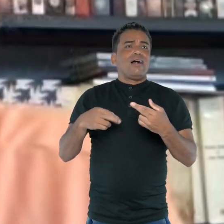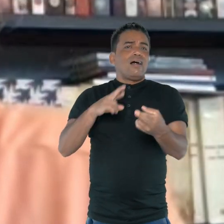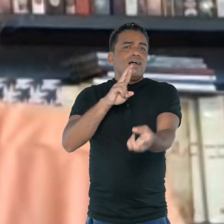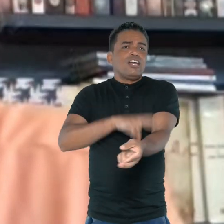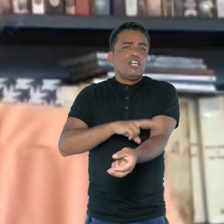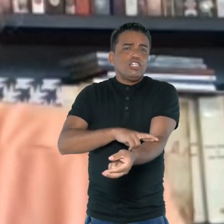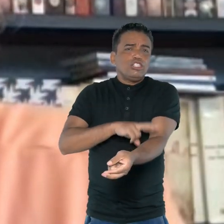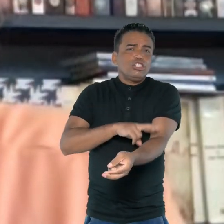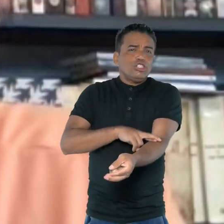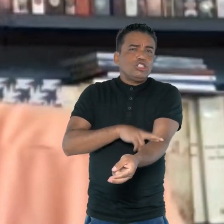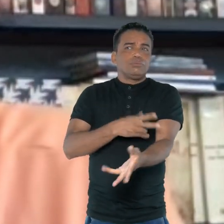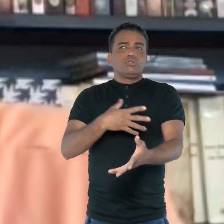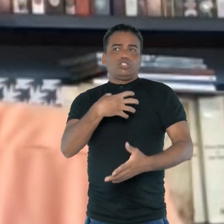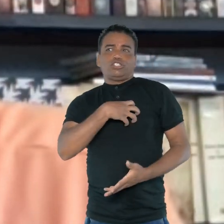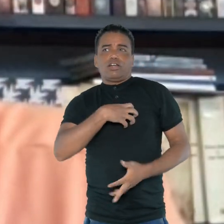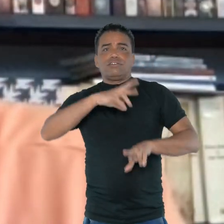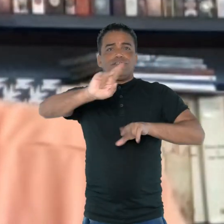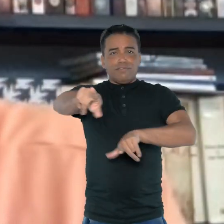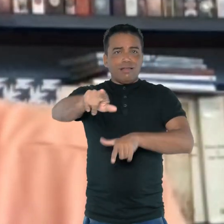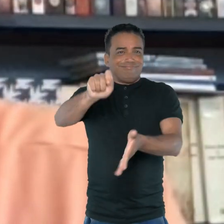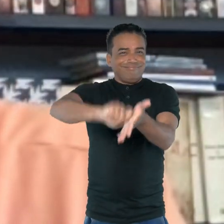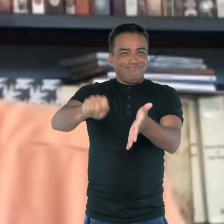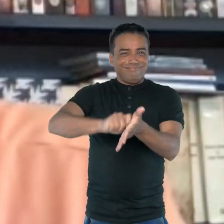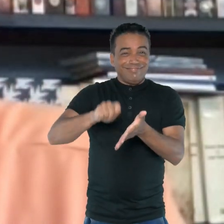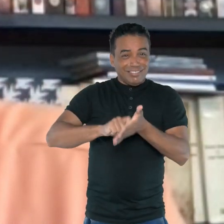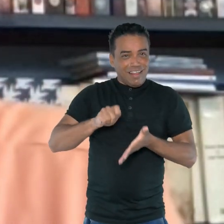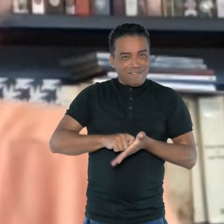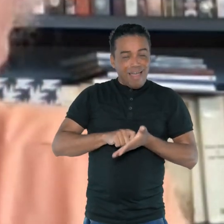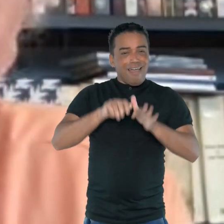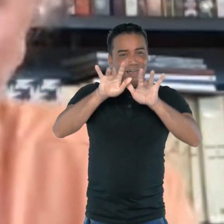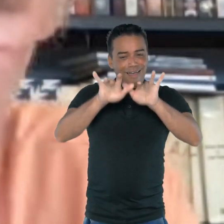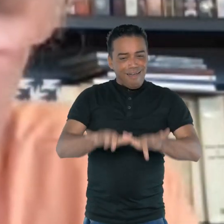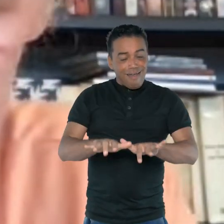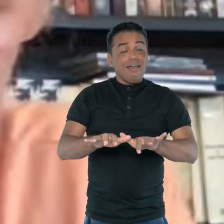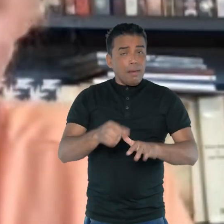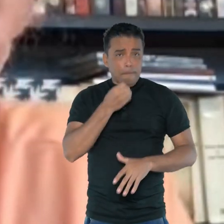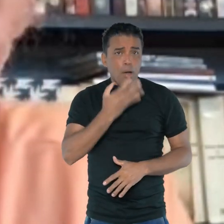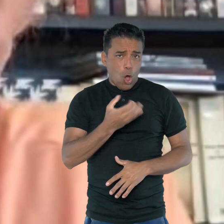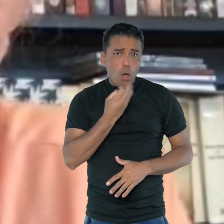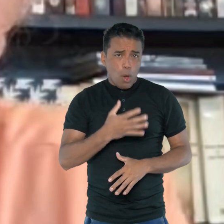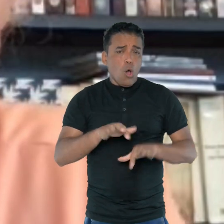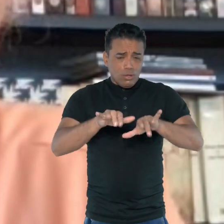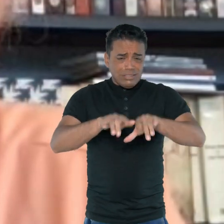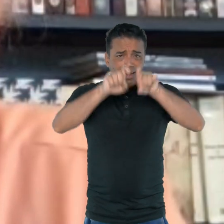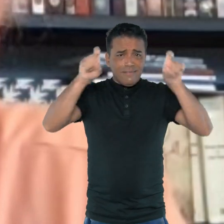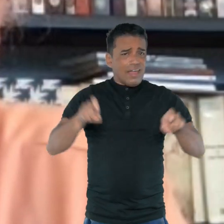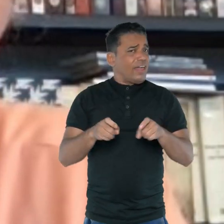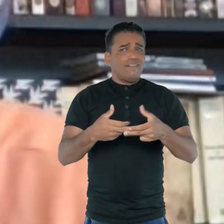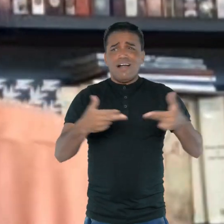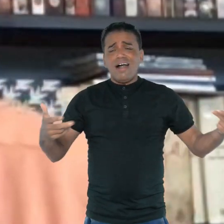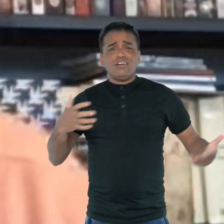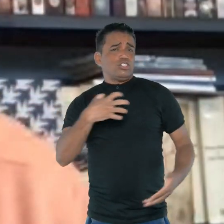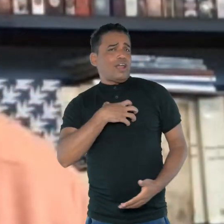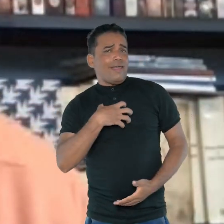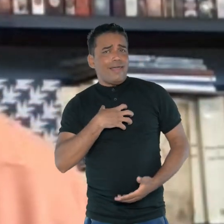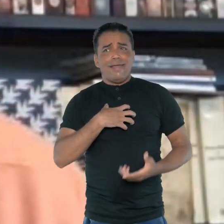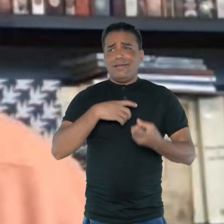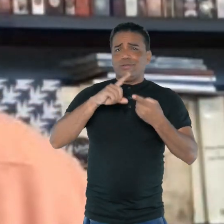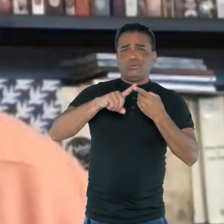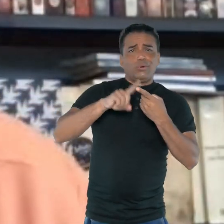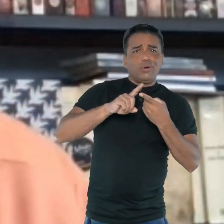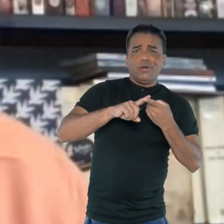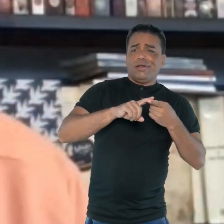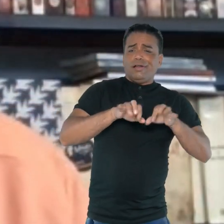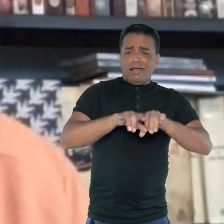modo diferente de escrever. Então, assim, e isso é bom, escrever dos mais diversas formas, nas mais